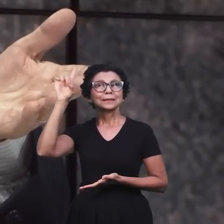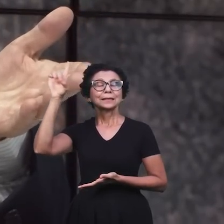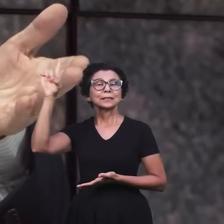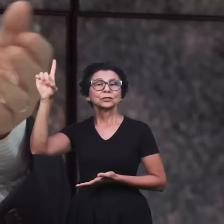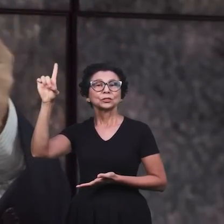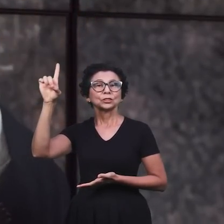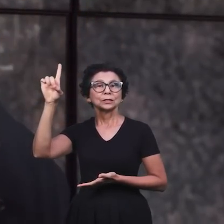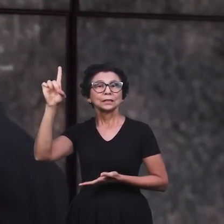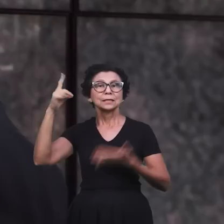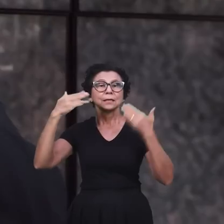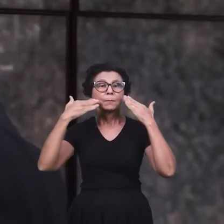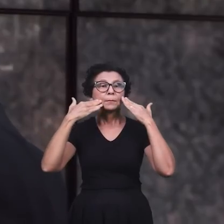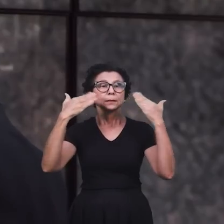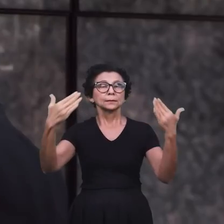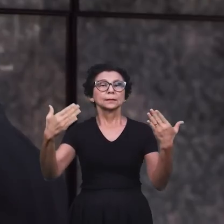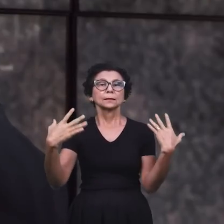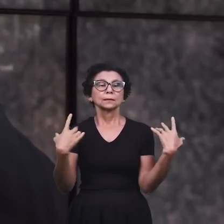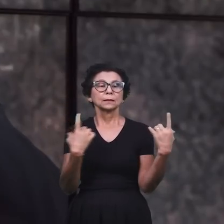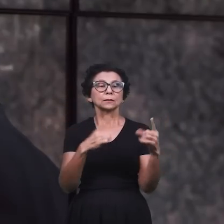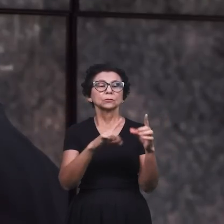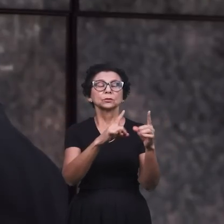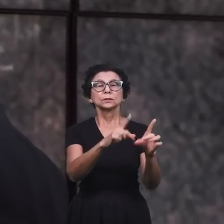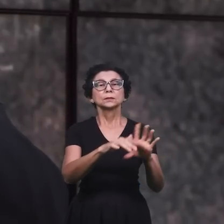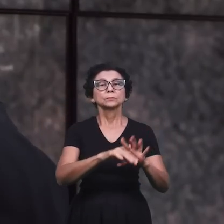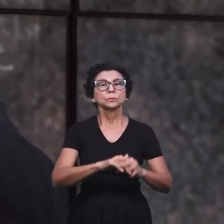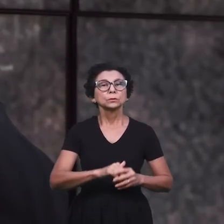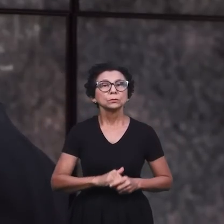discípulos, e deixou orientação.